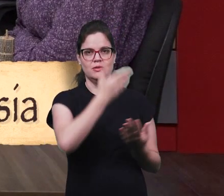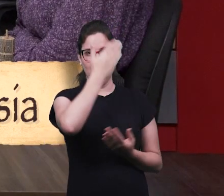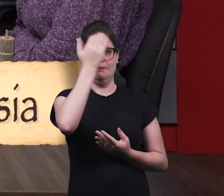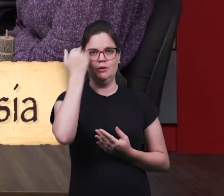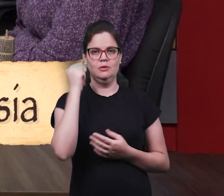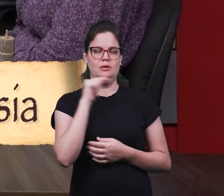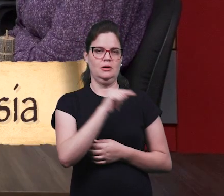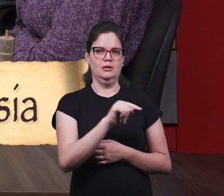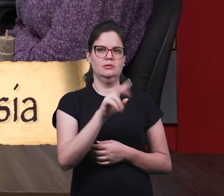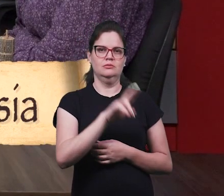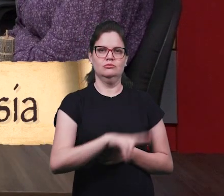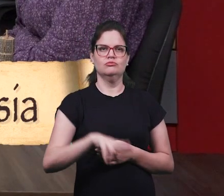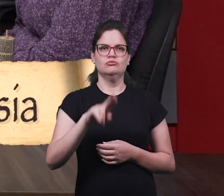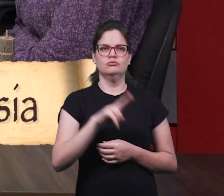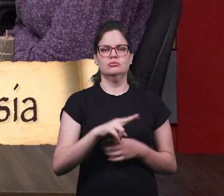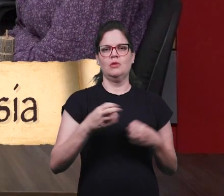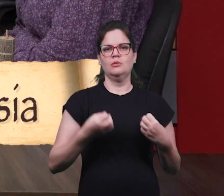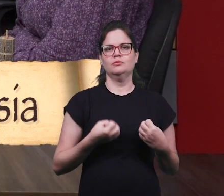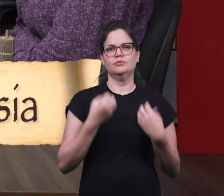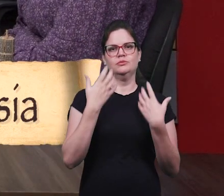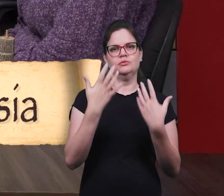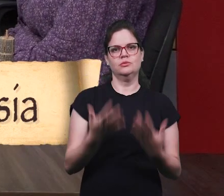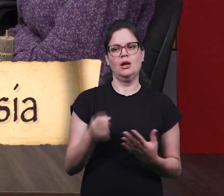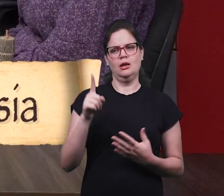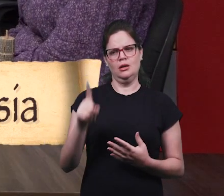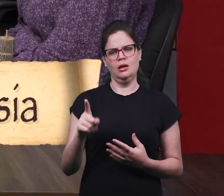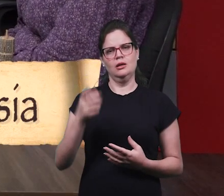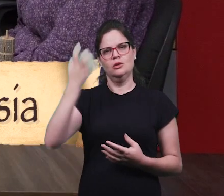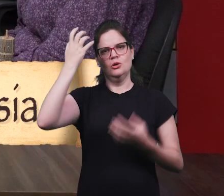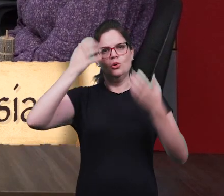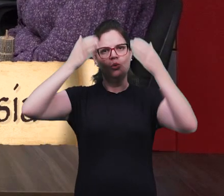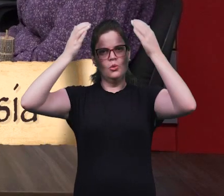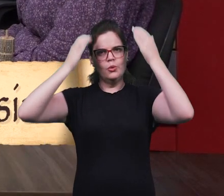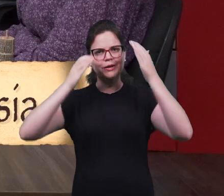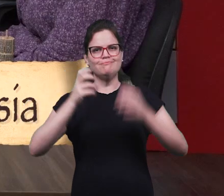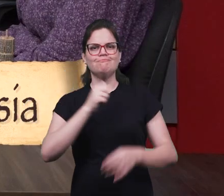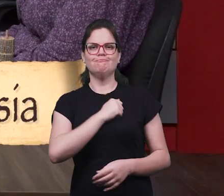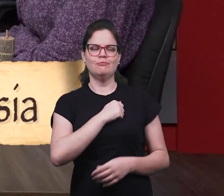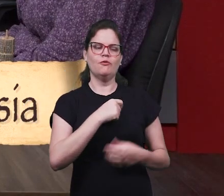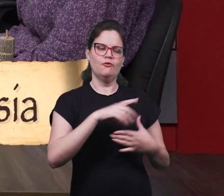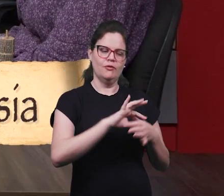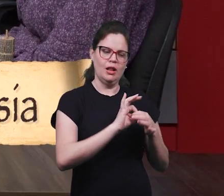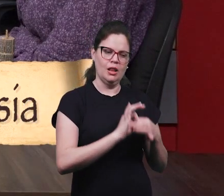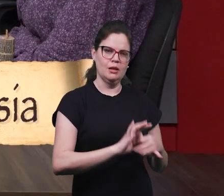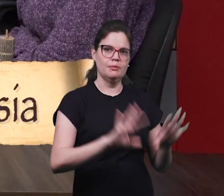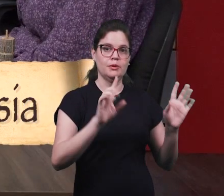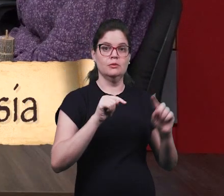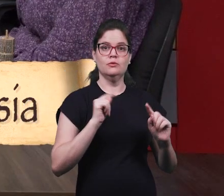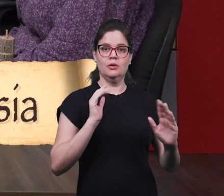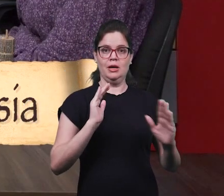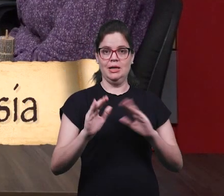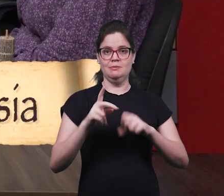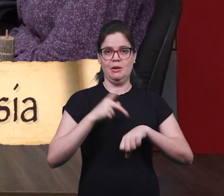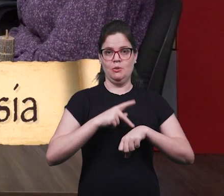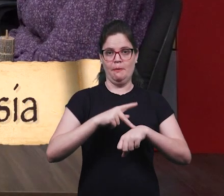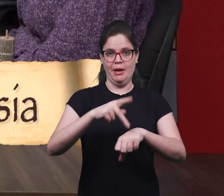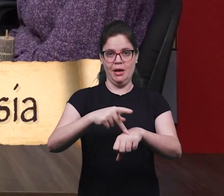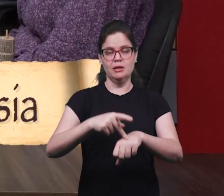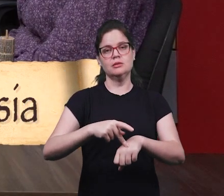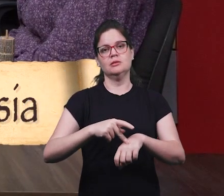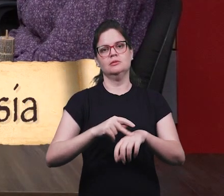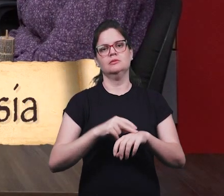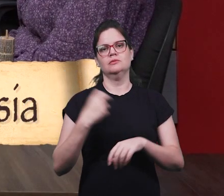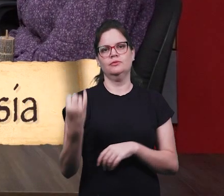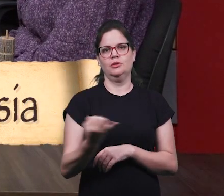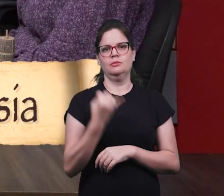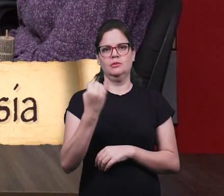sabedoria a ele e ele se compadeceu. Realmente, o período persa foi um período muito importante.